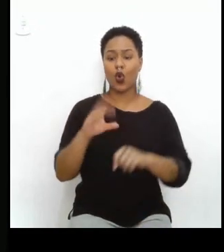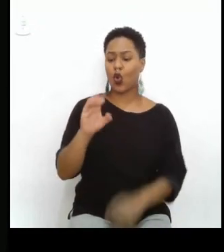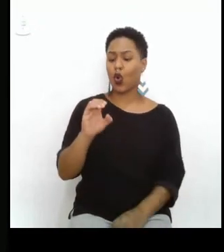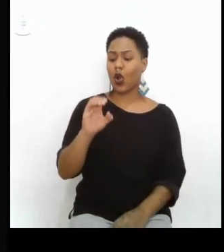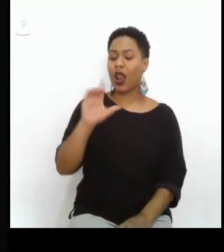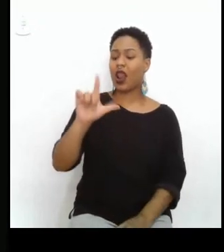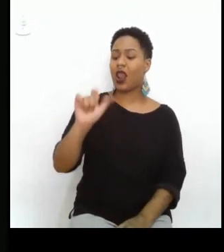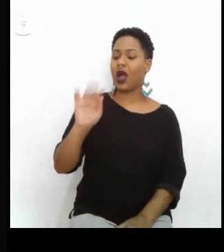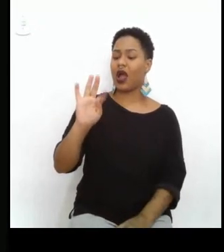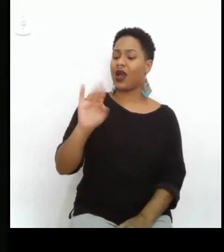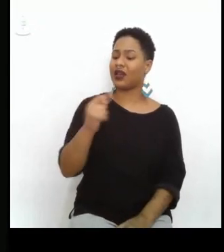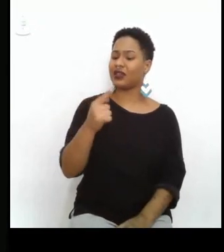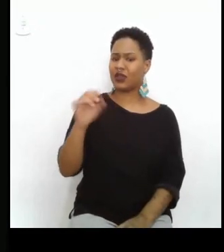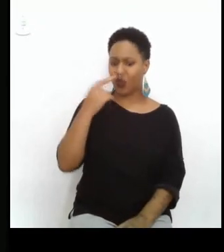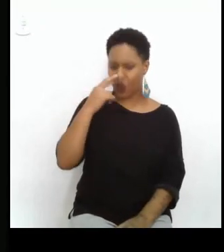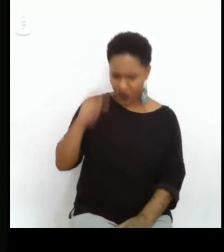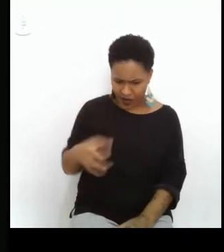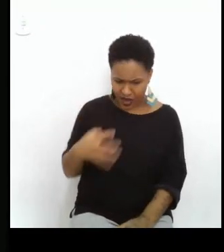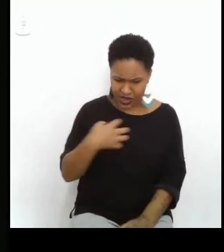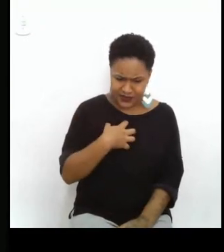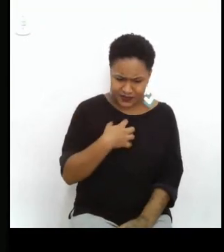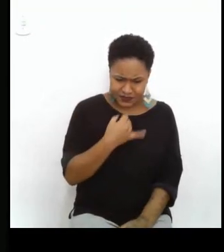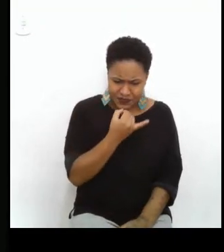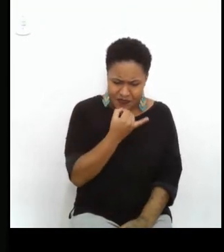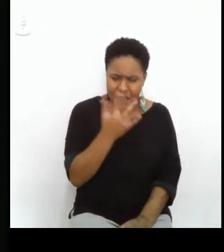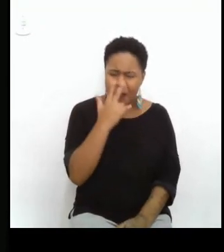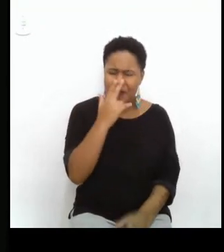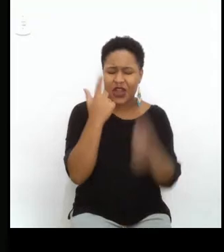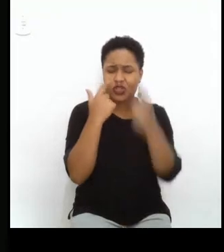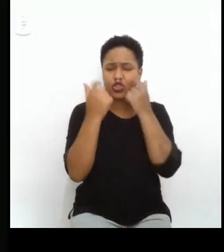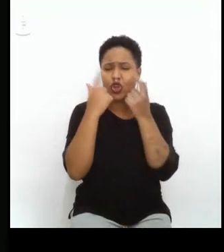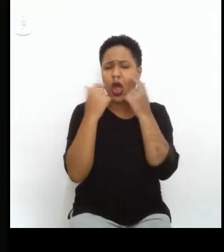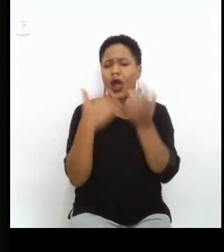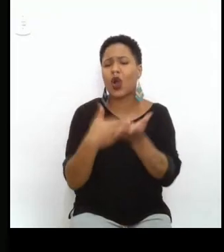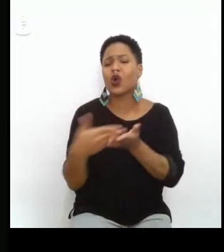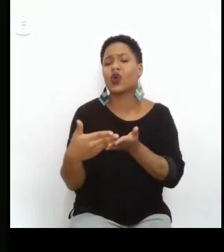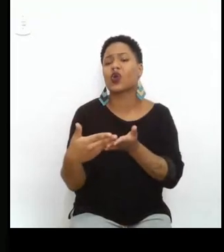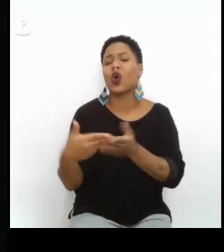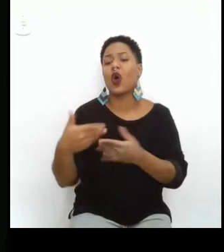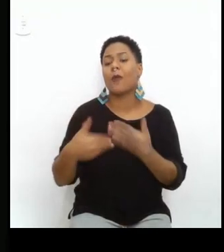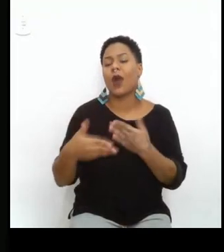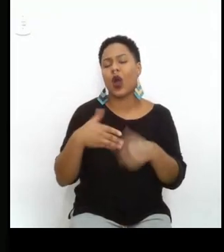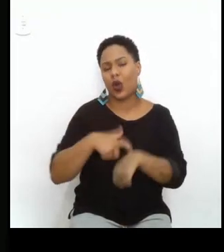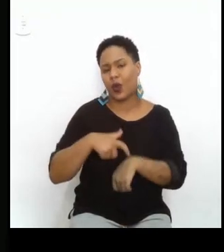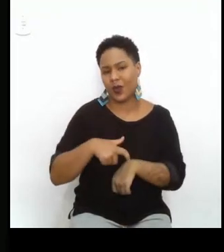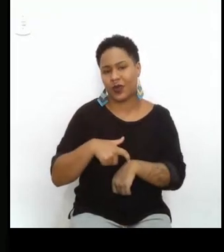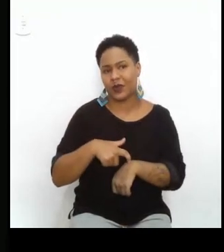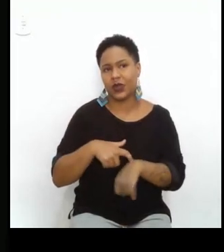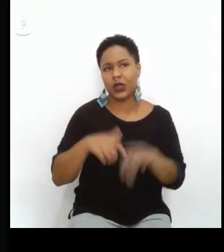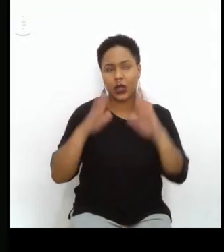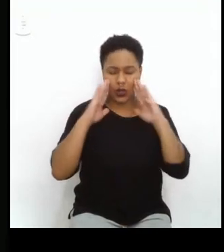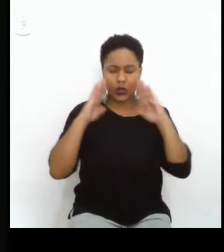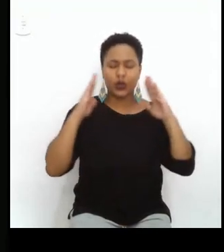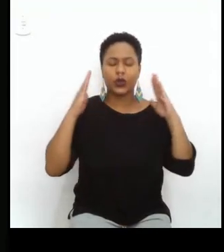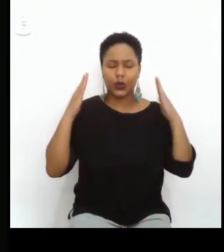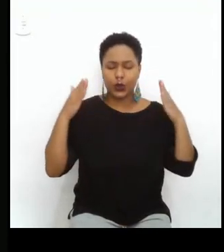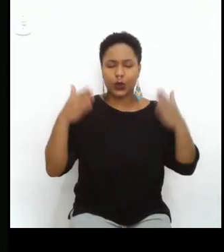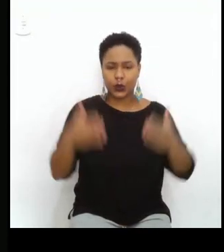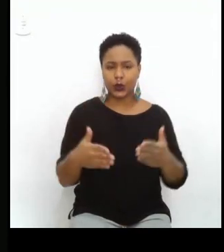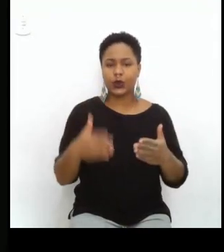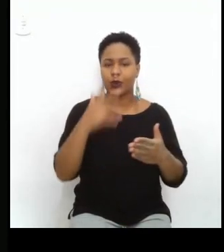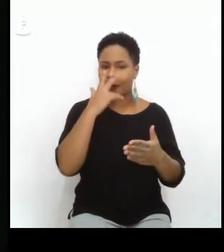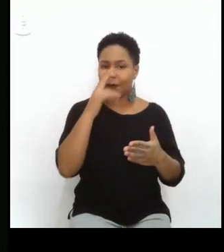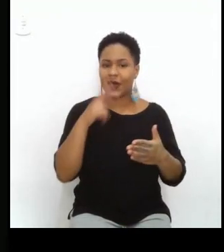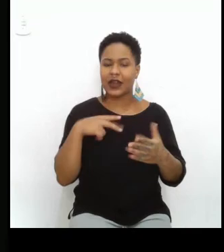triste como se ela pudesse desabar no choro qualquer momento ela se concentra quase como se tivesse fazendo